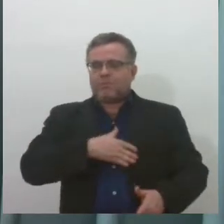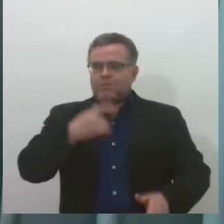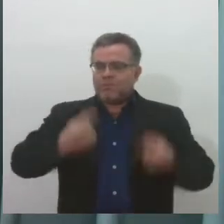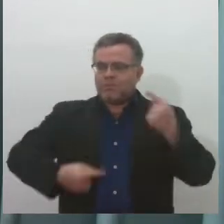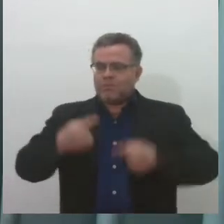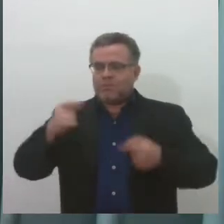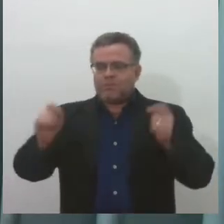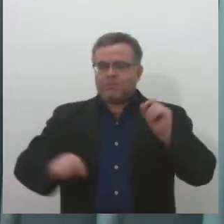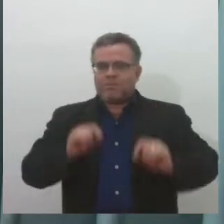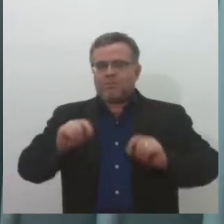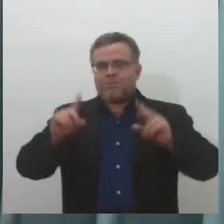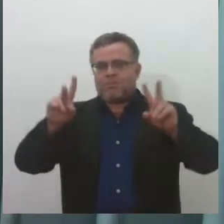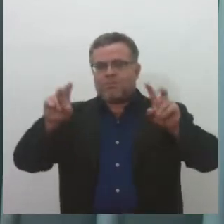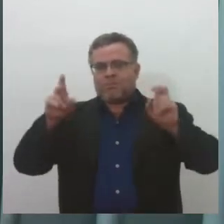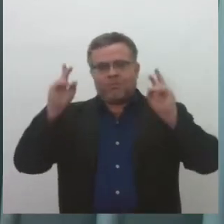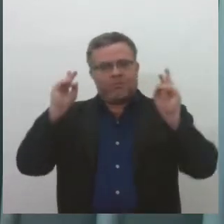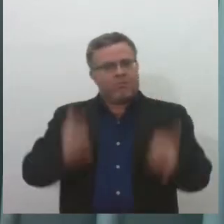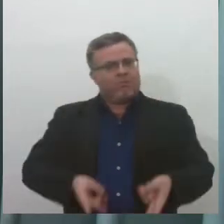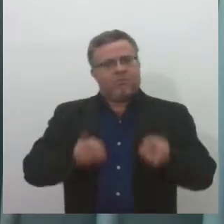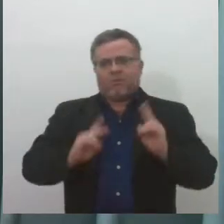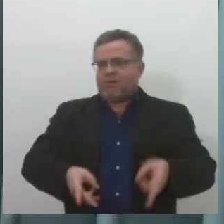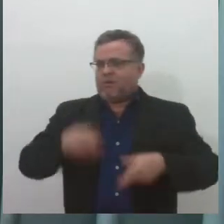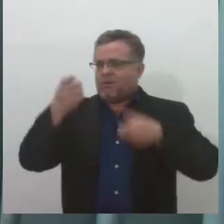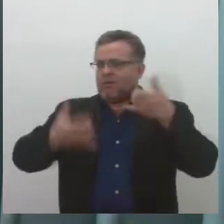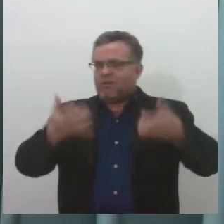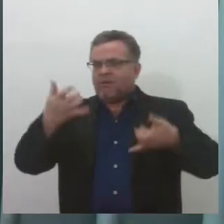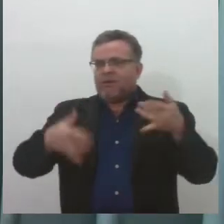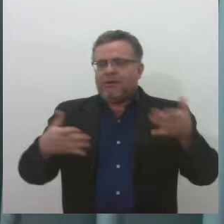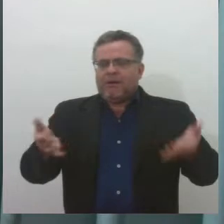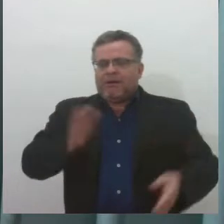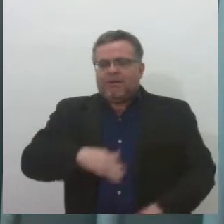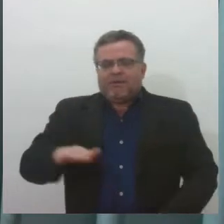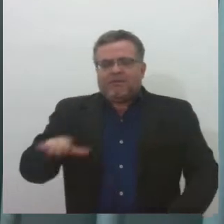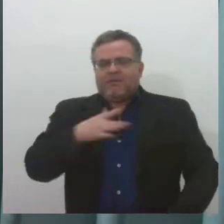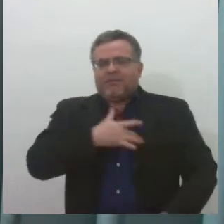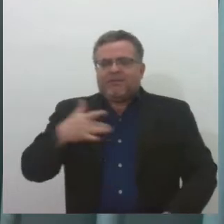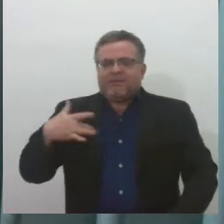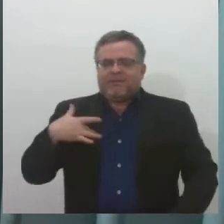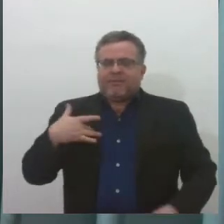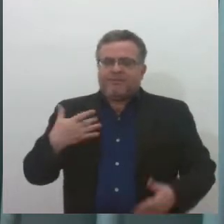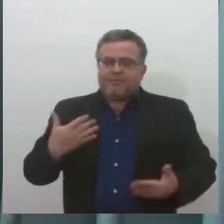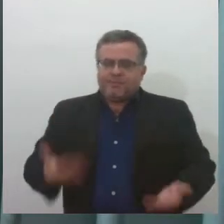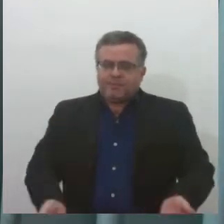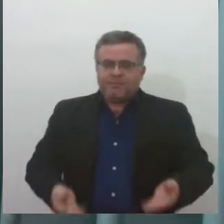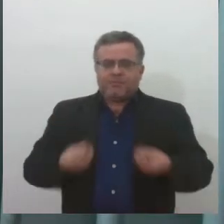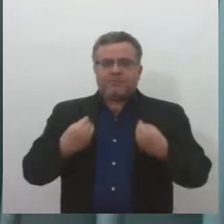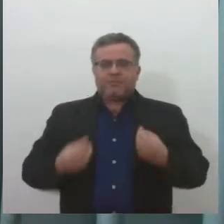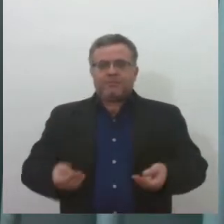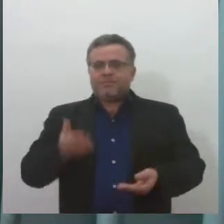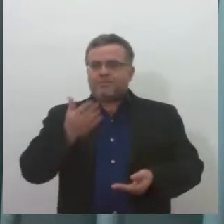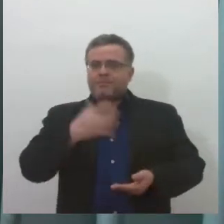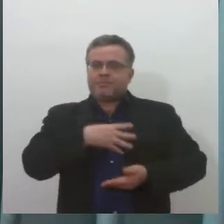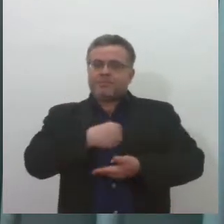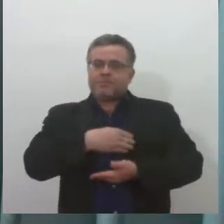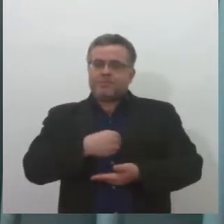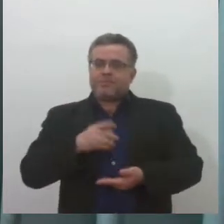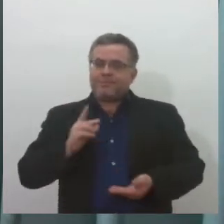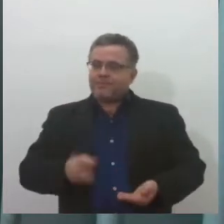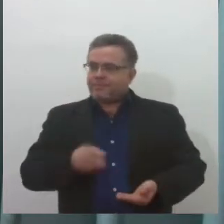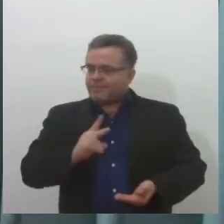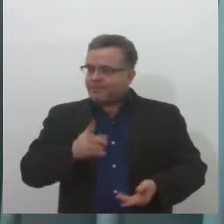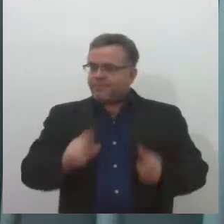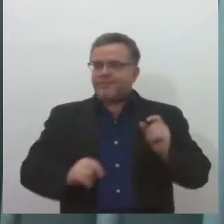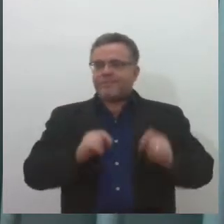assunto que o senhor costuma falar diariamente né que é sobre criança da saúde das Crianças amamentação é considerada Inclusive